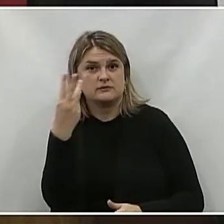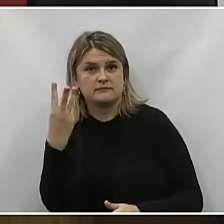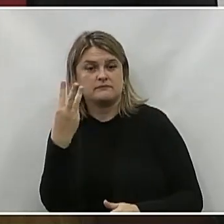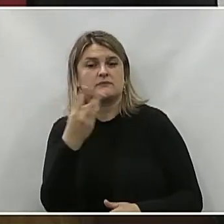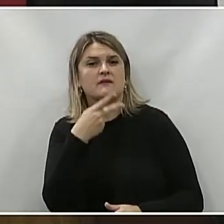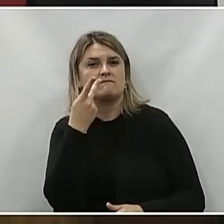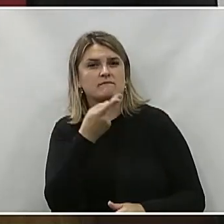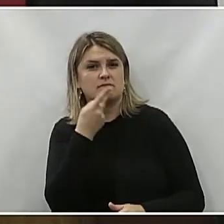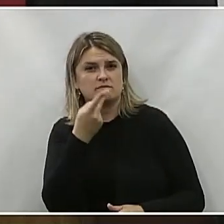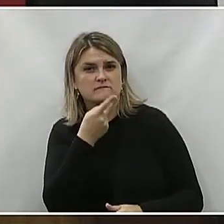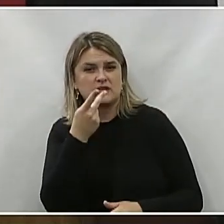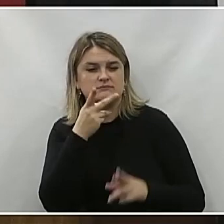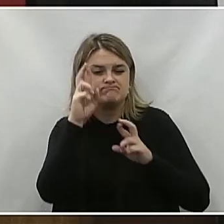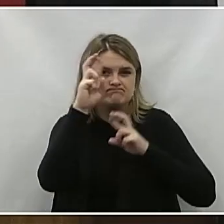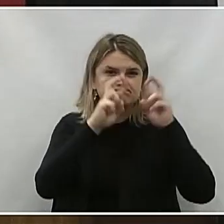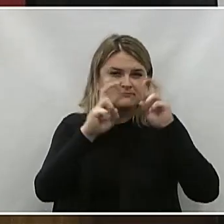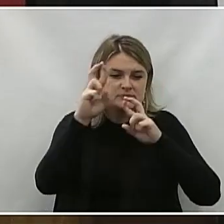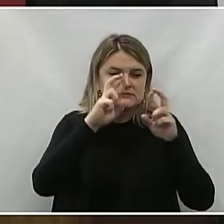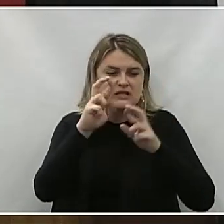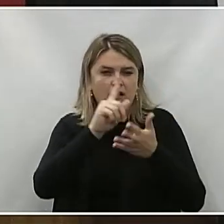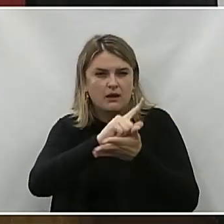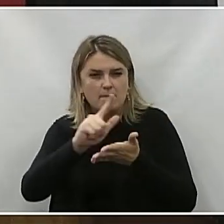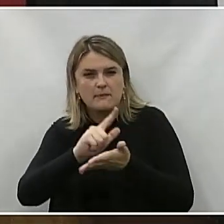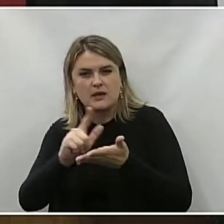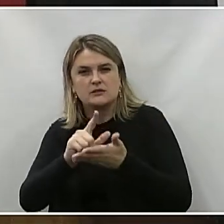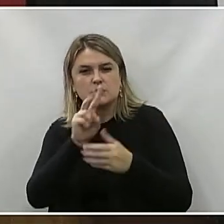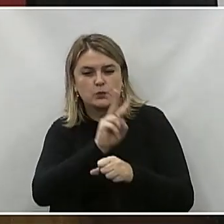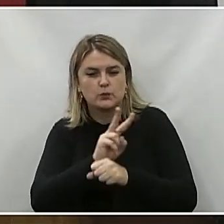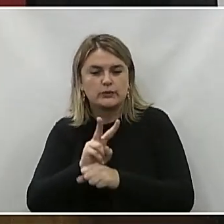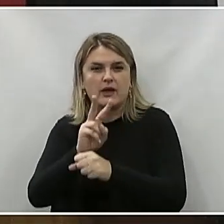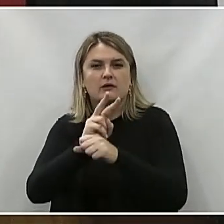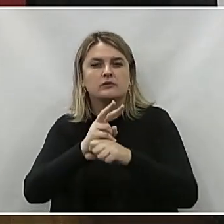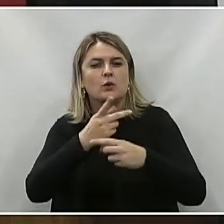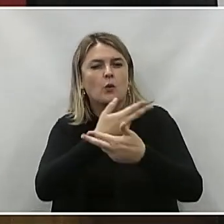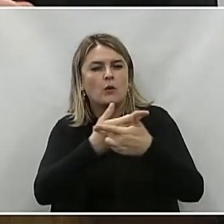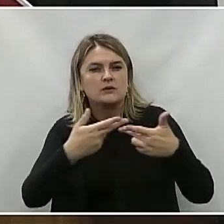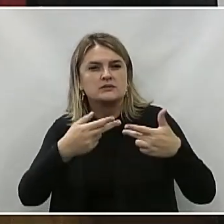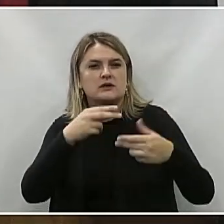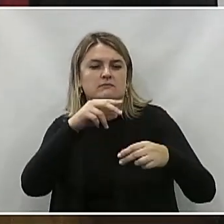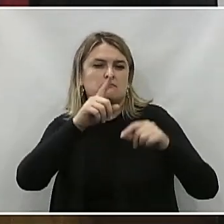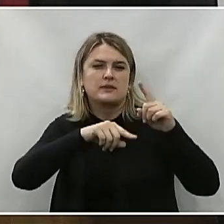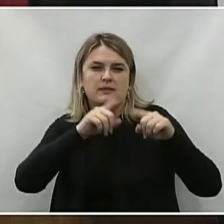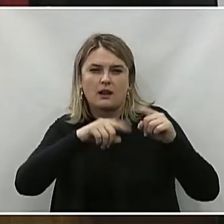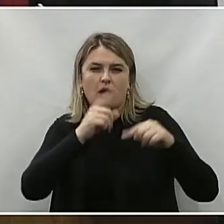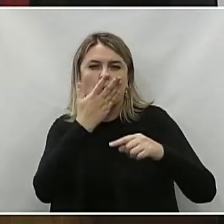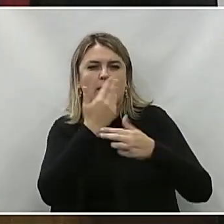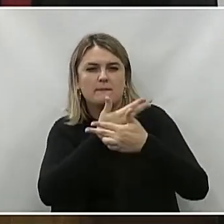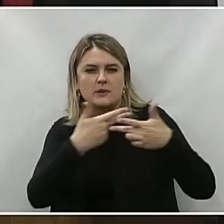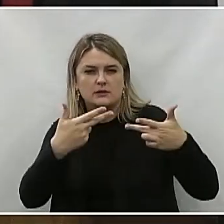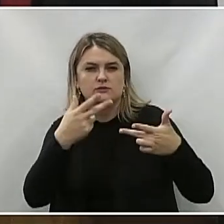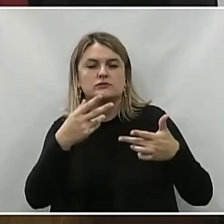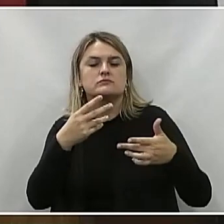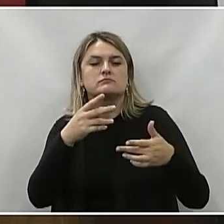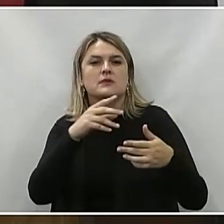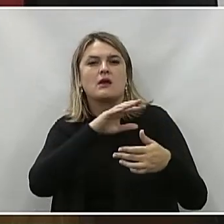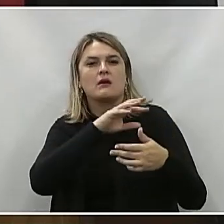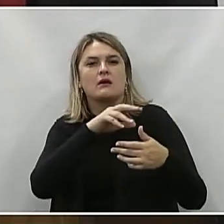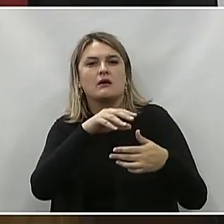Que dispõe Sobre a inspeção Sanitária Dos produtos De origem animal Institui taxas E da outras providências